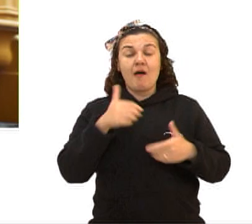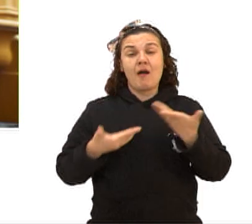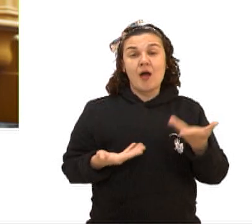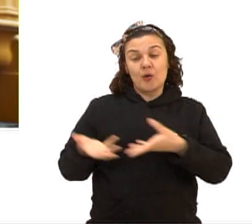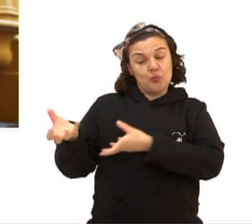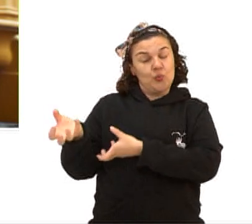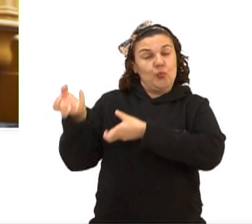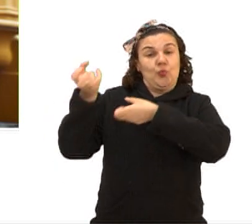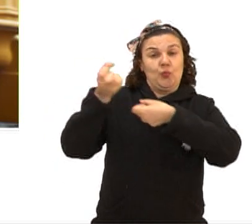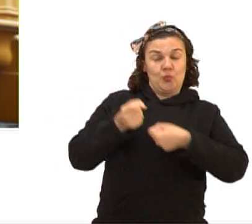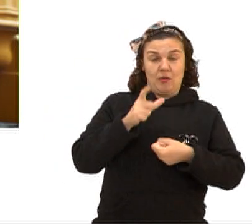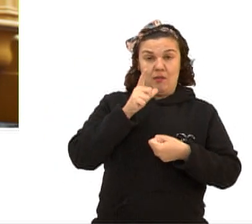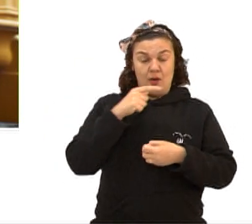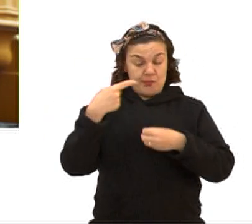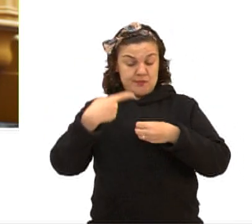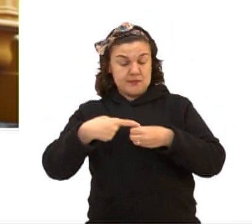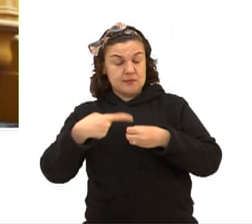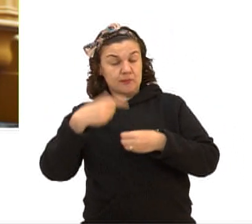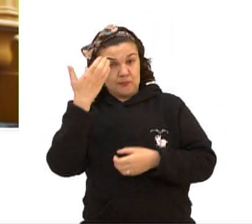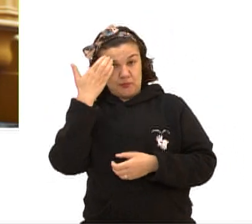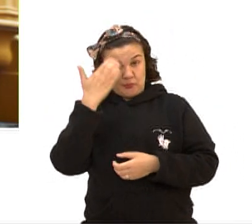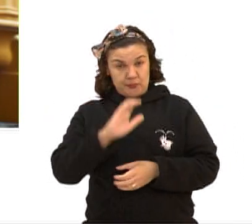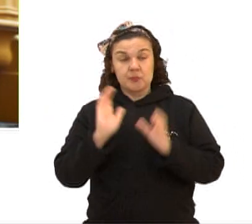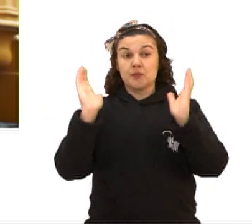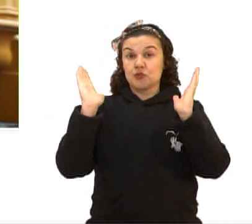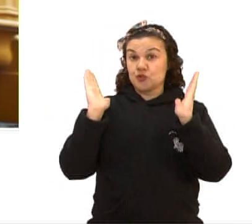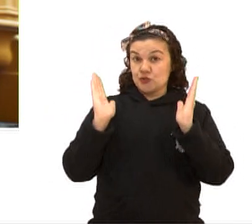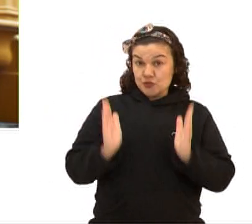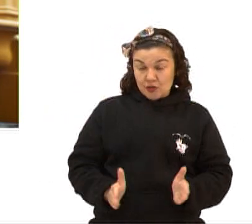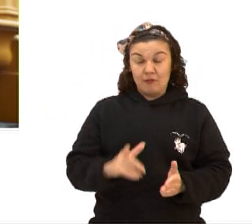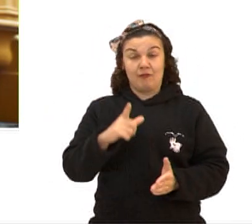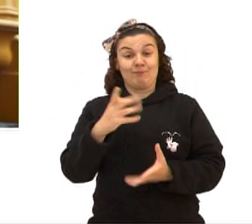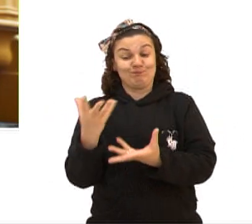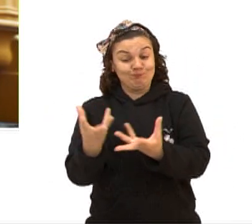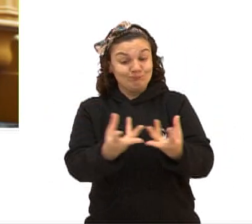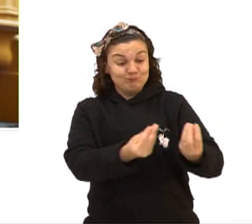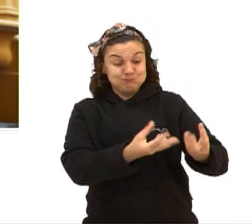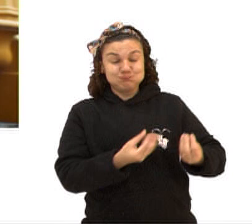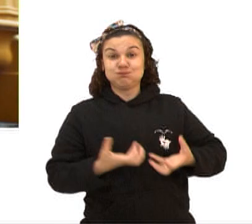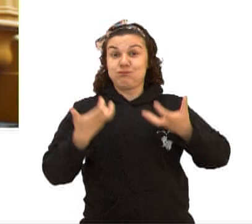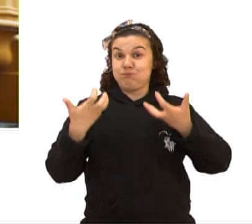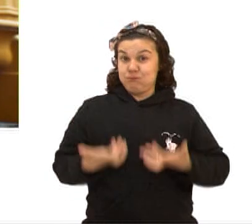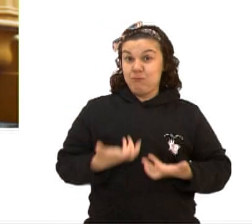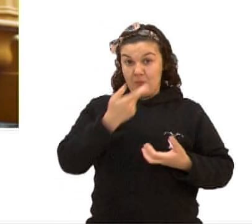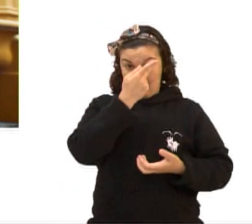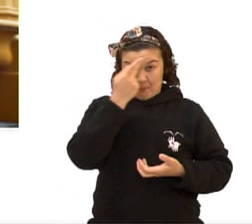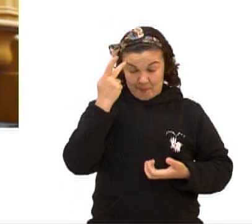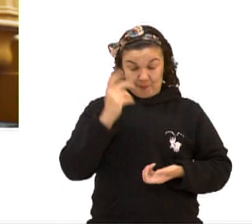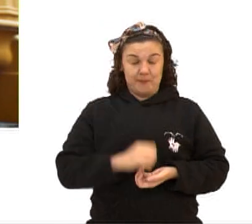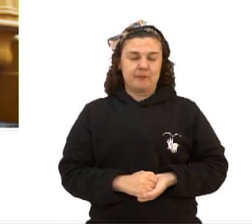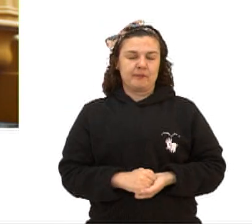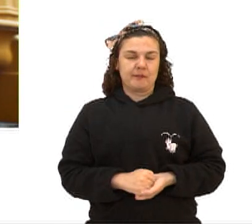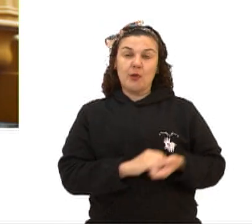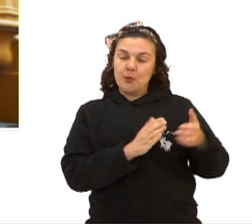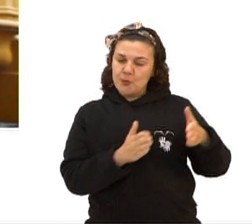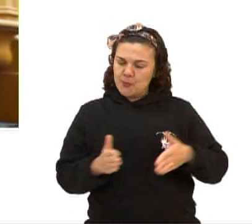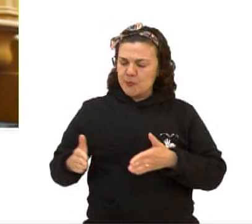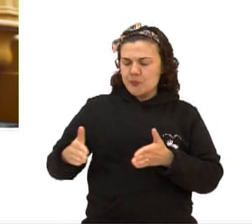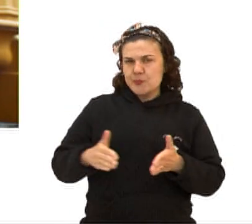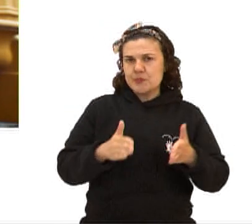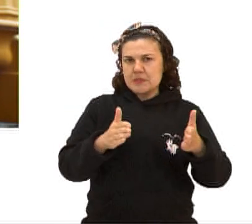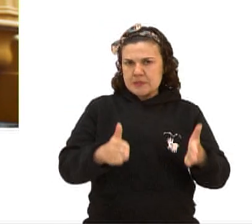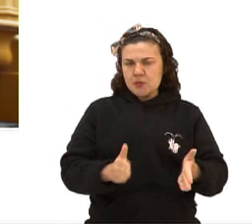abastecimento da cidade de Curitiba, que já contava com uma quantidade populacional considerável. Os rios, né, devido a